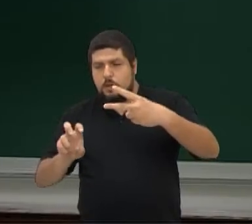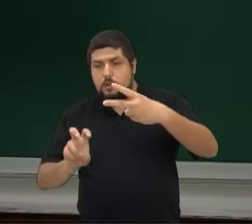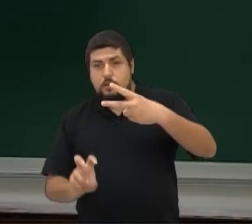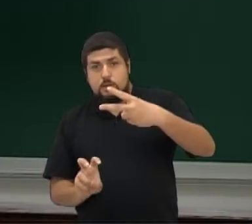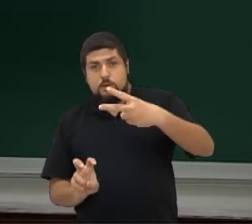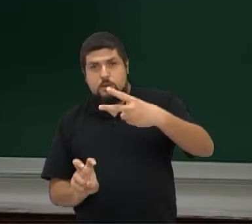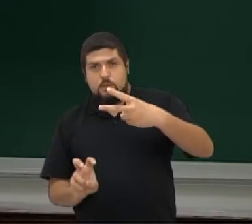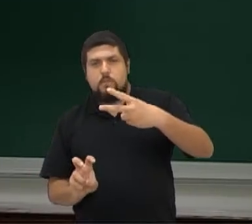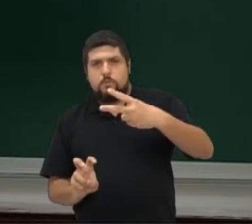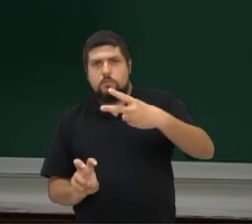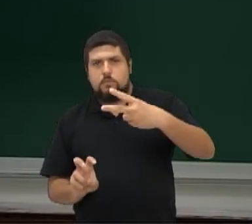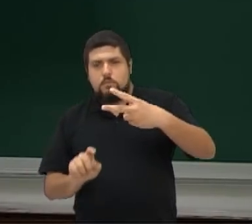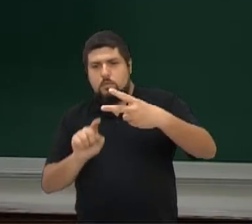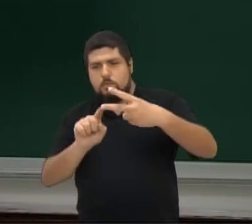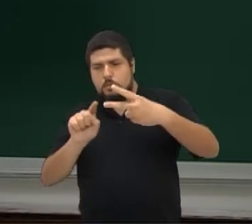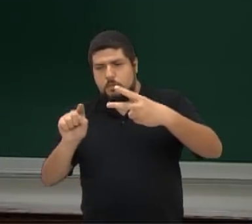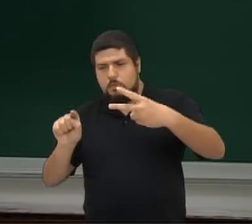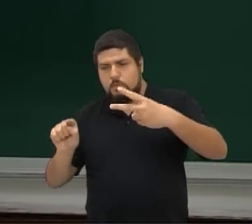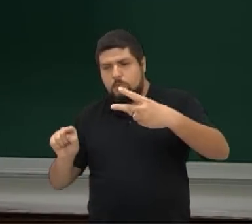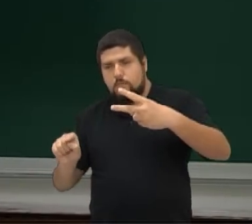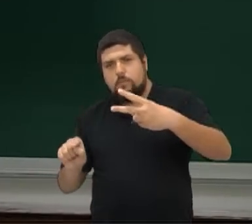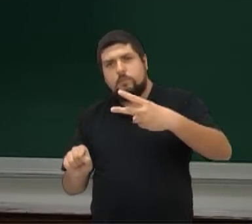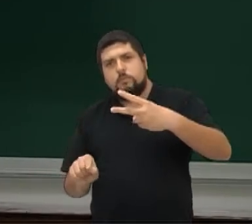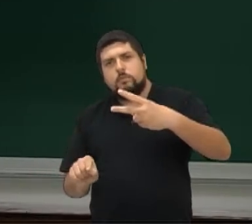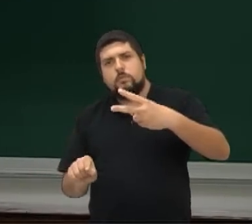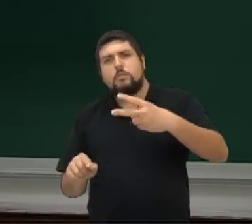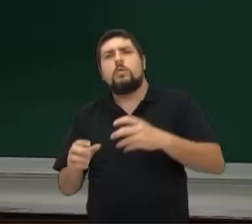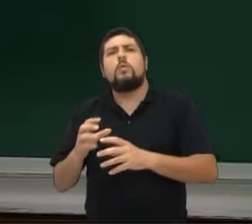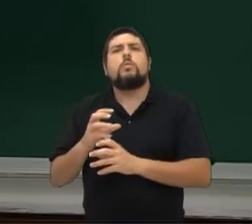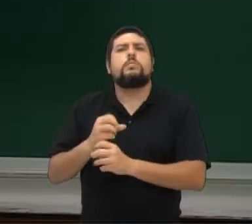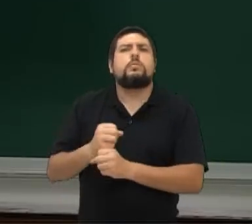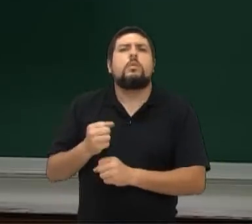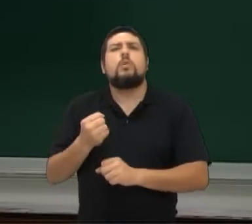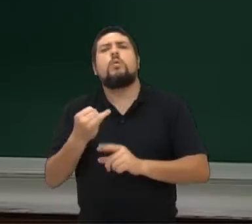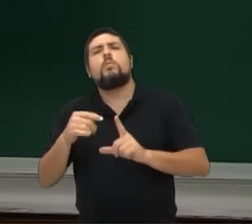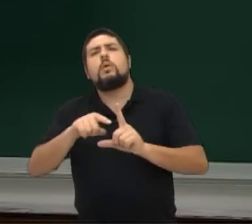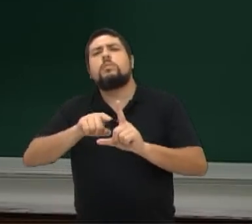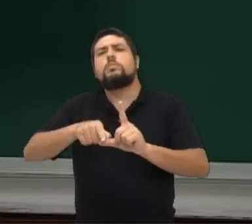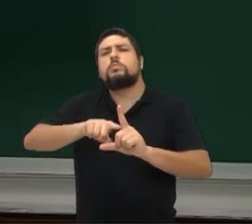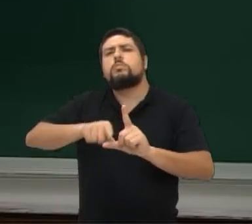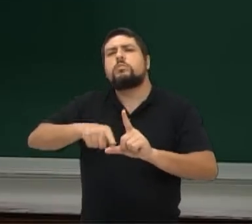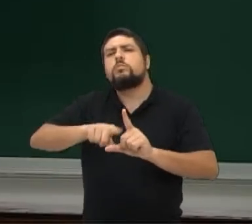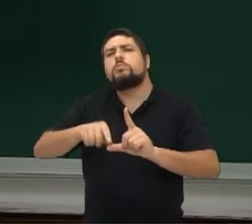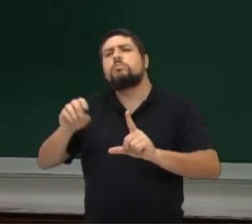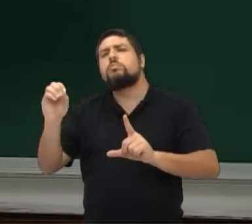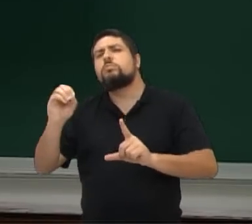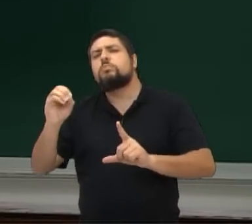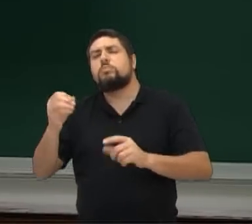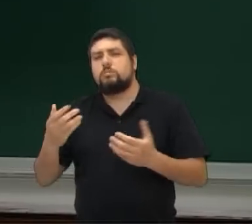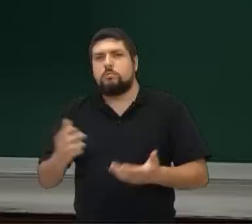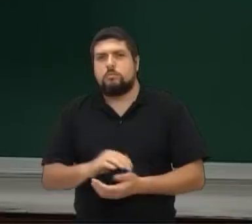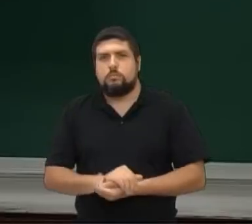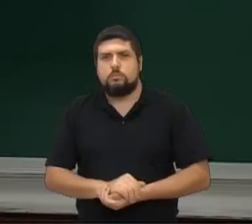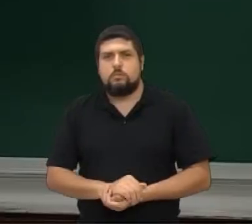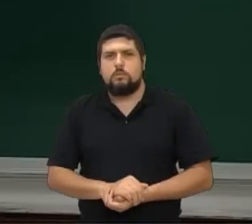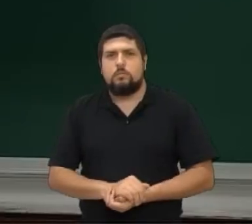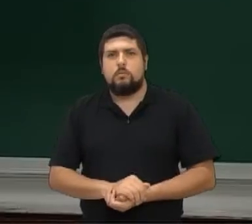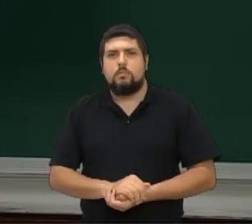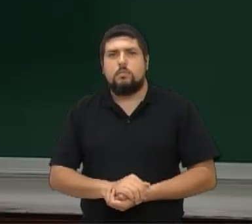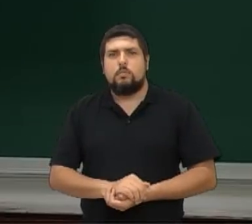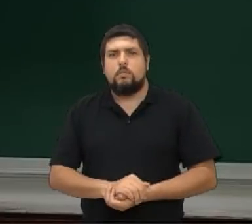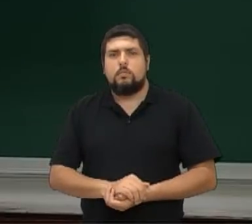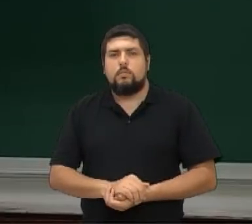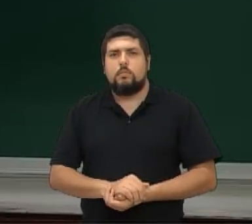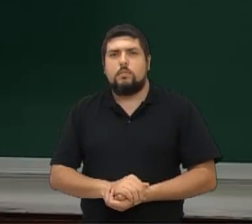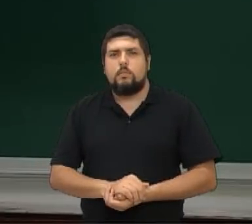5, tá? Então, você vai colocar essa medida aqui. Aqui, quantos graus esse ponteiro do minuto